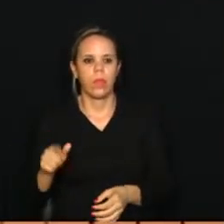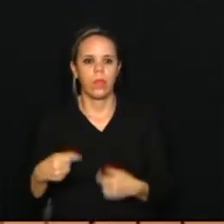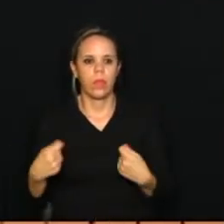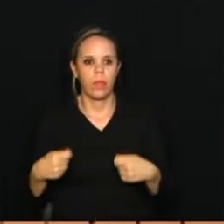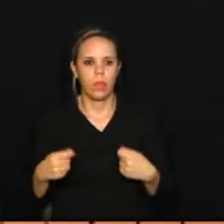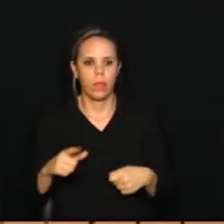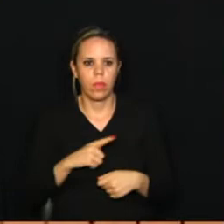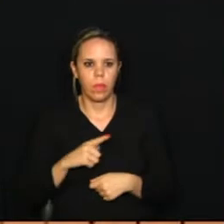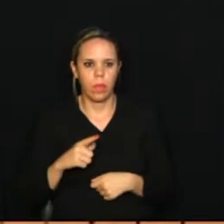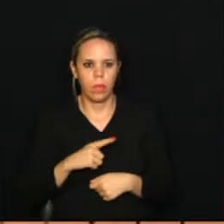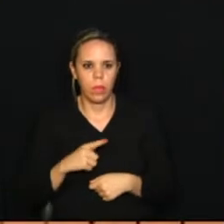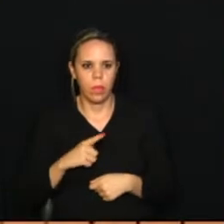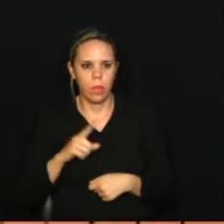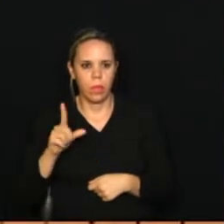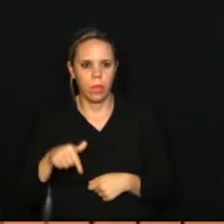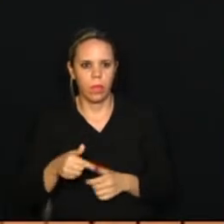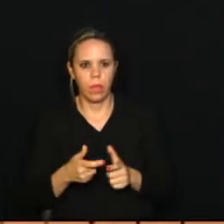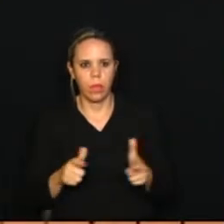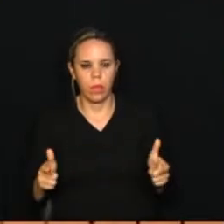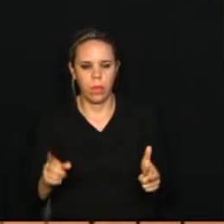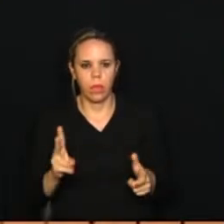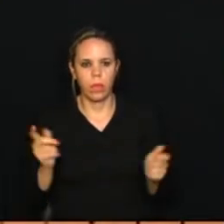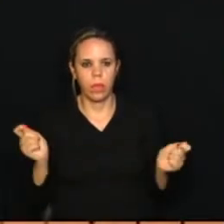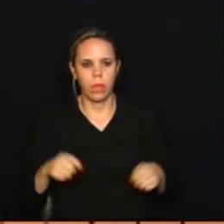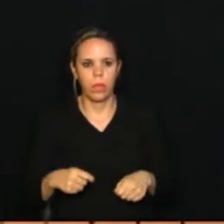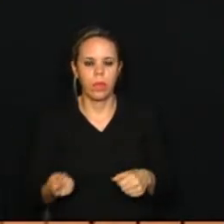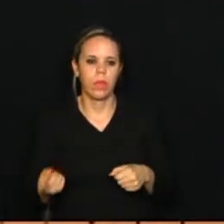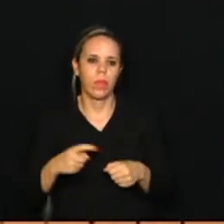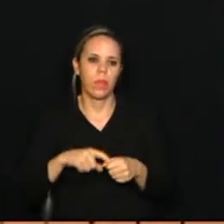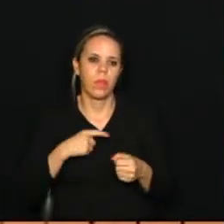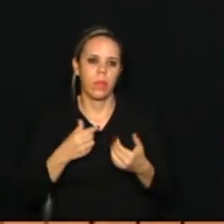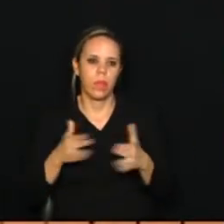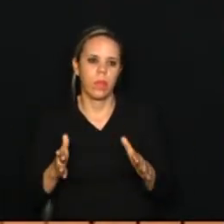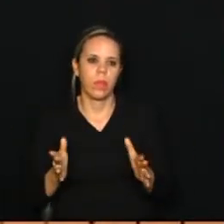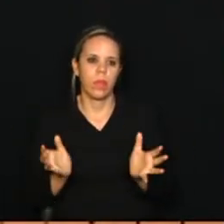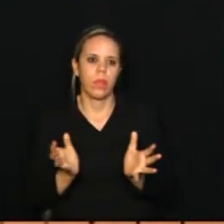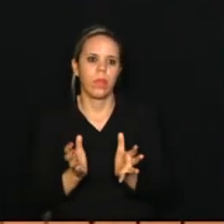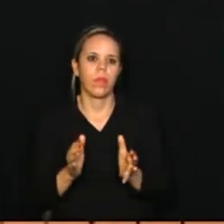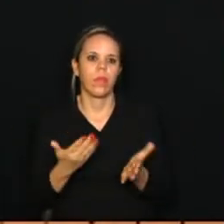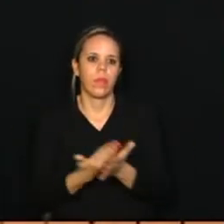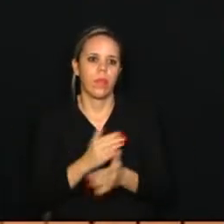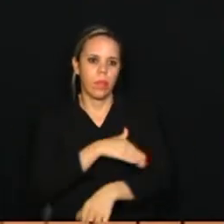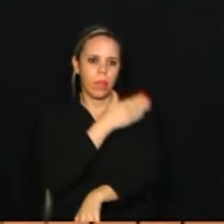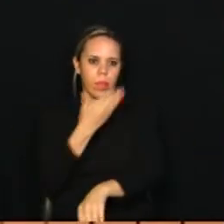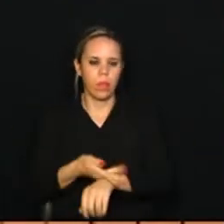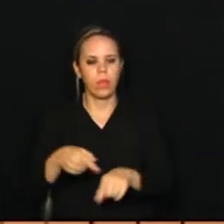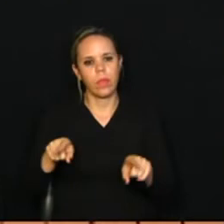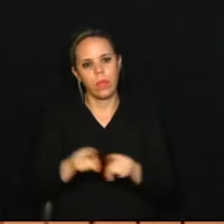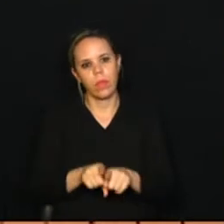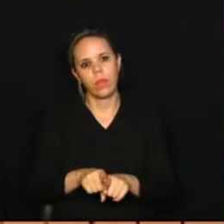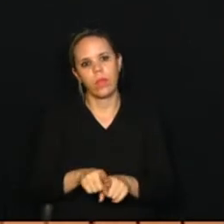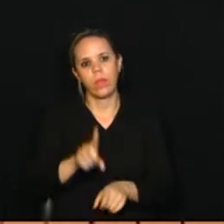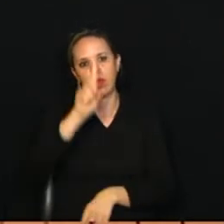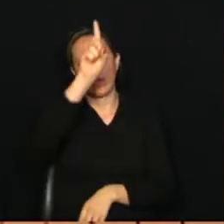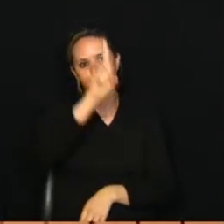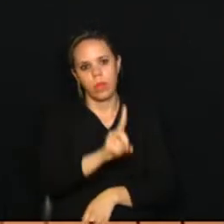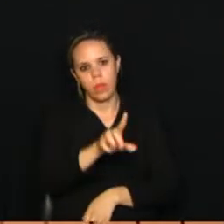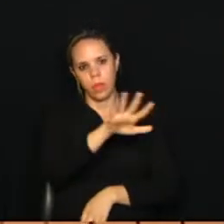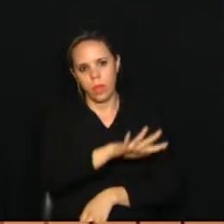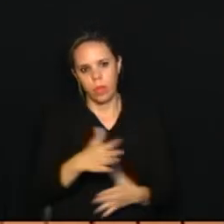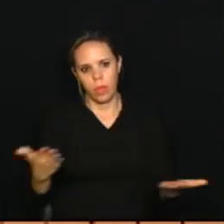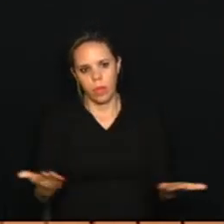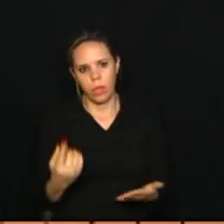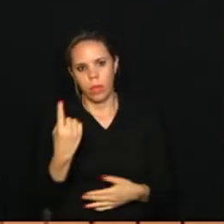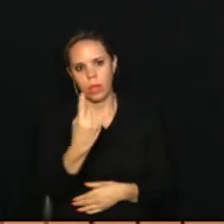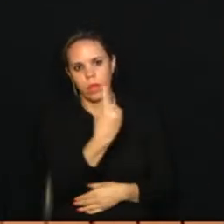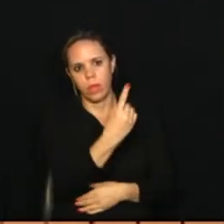que ele seja estendido assim que possível. Também a questão dos diretores, né? Hoje, cada